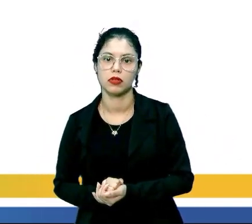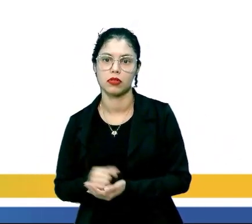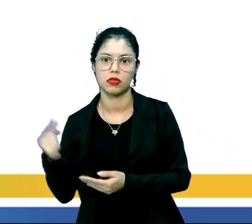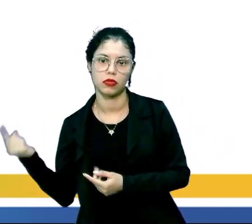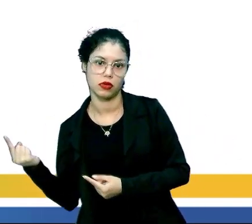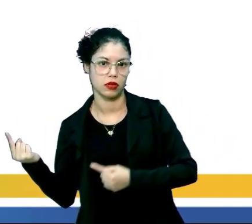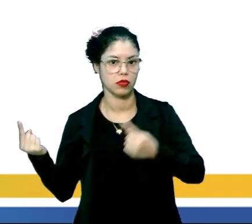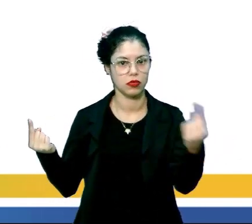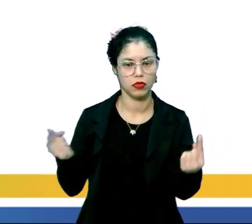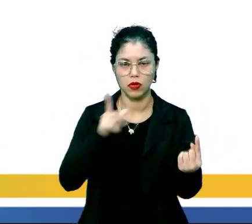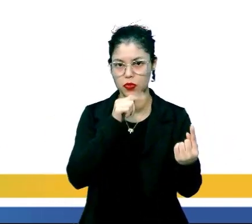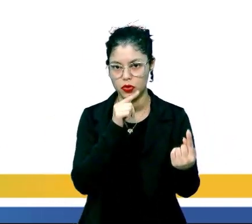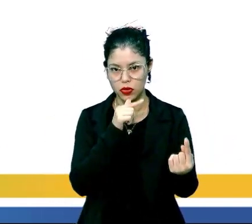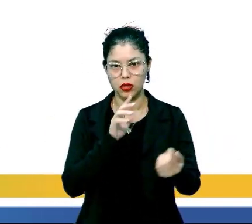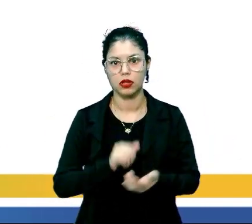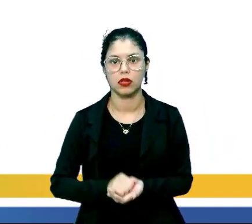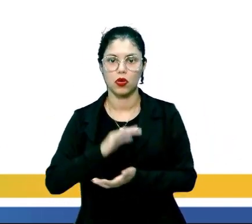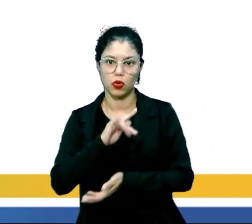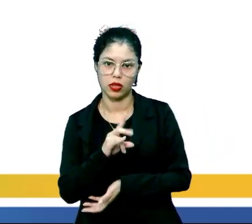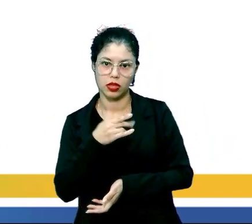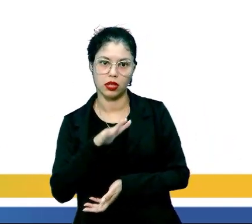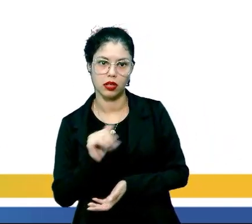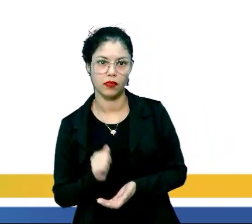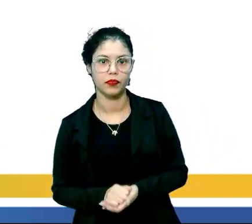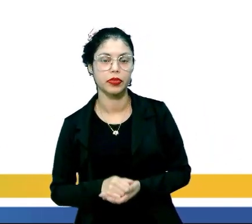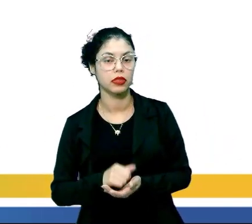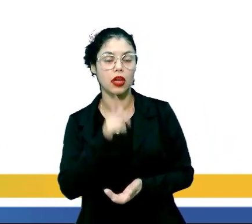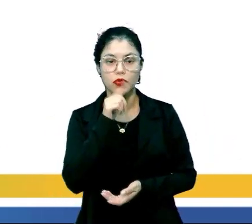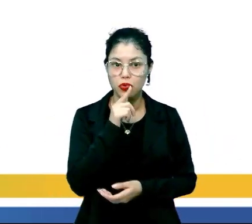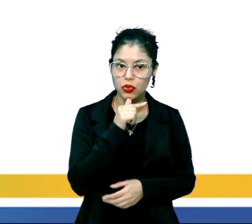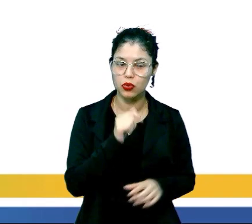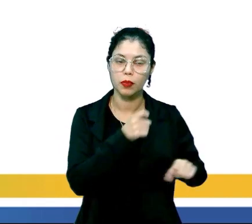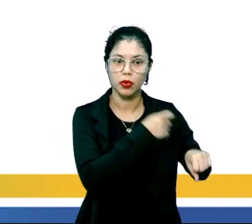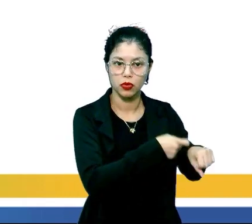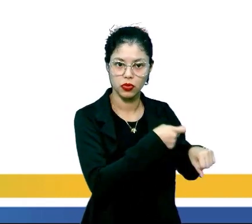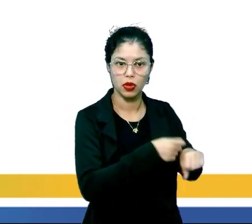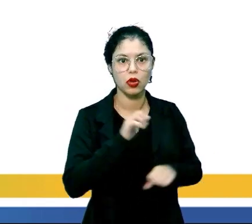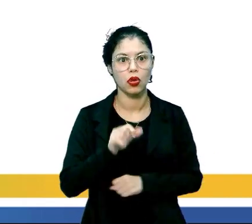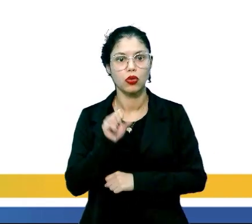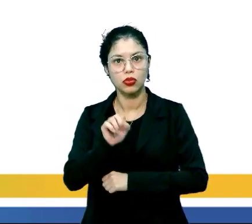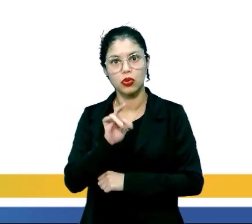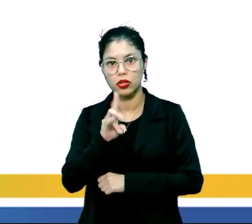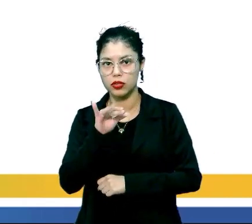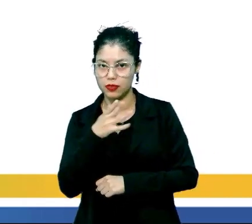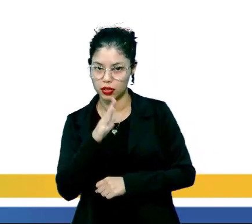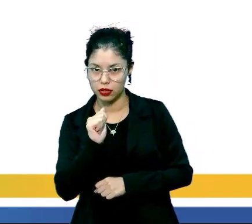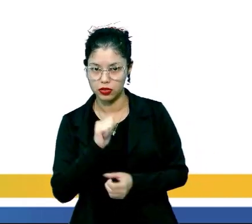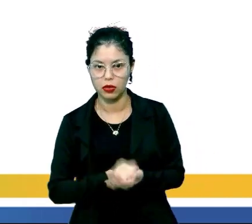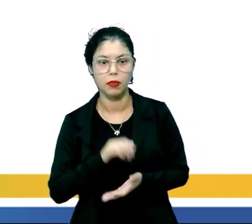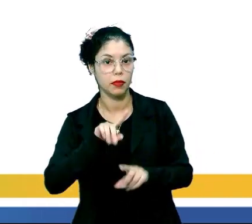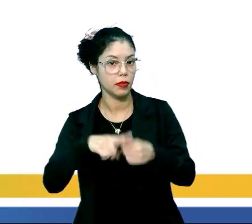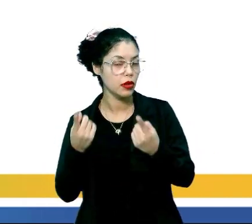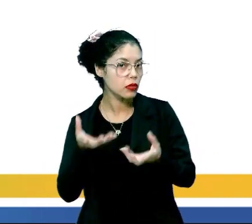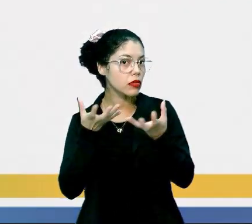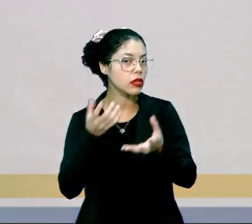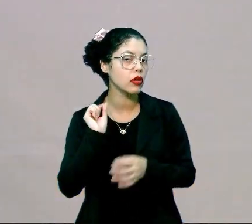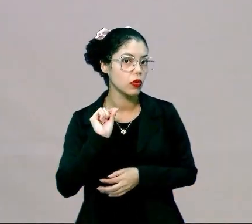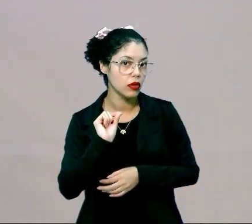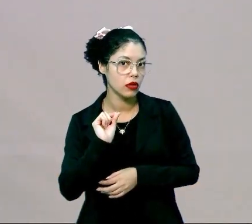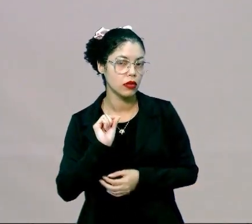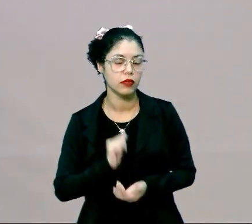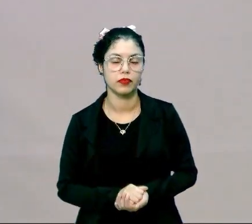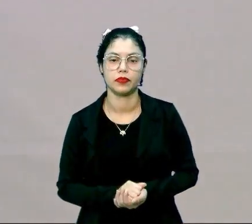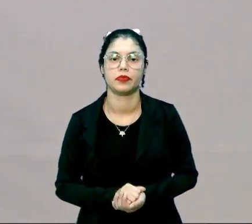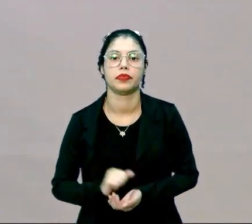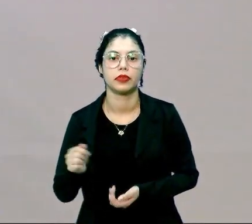de gasoso para líquido é condensação e de líquido para sólido é solidificação. Mas o que nos interessa aí é o